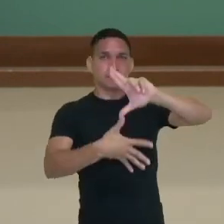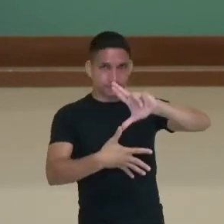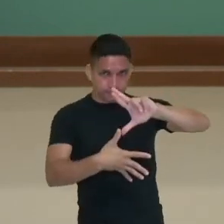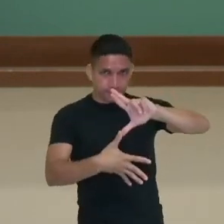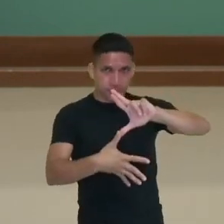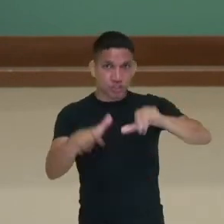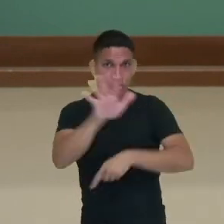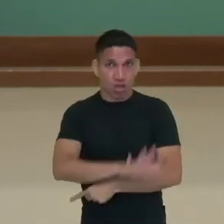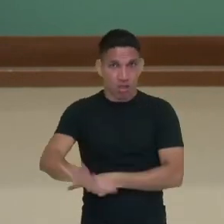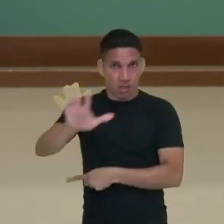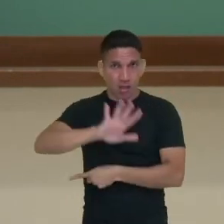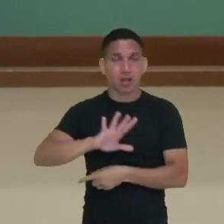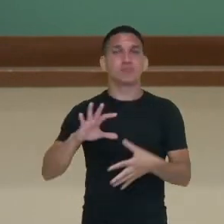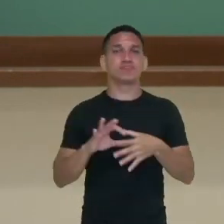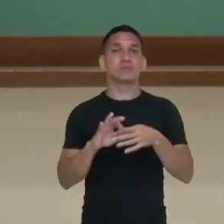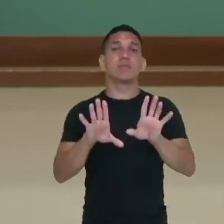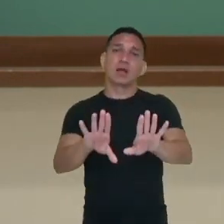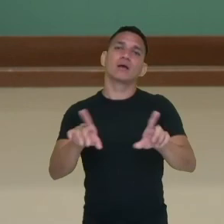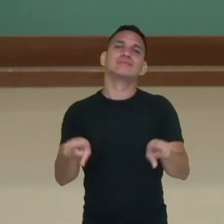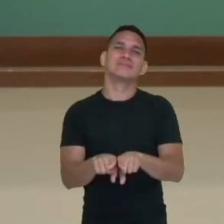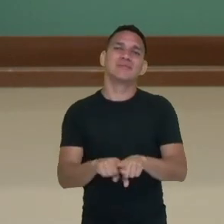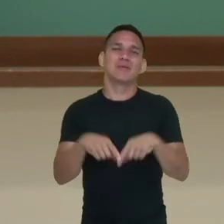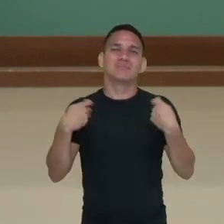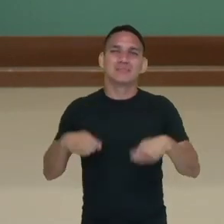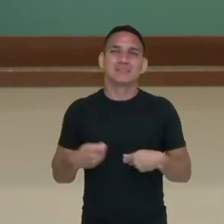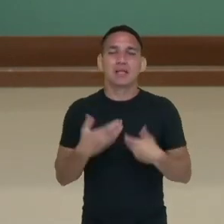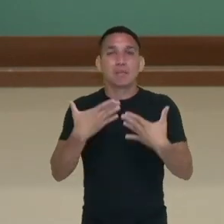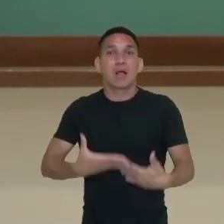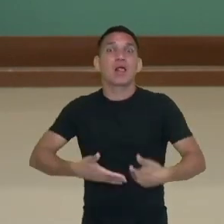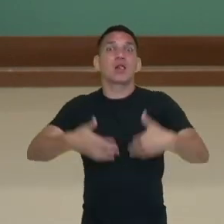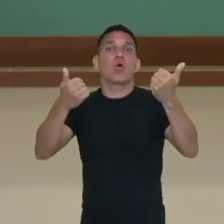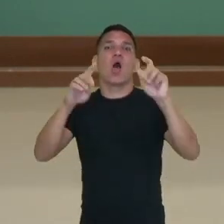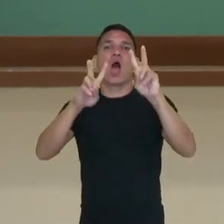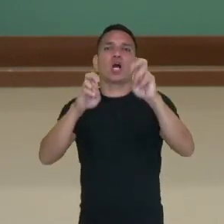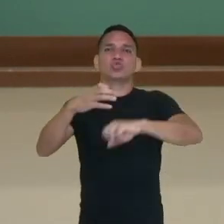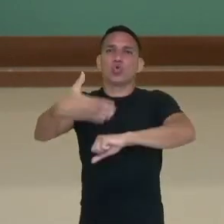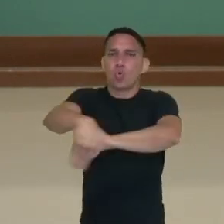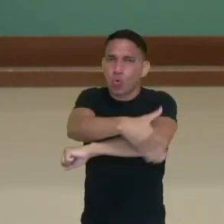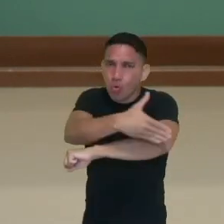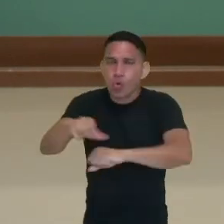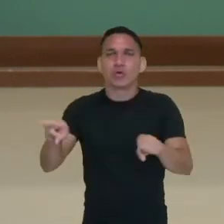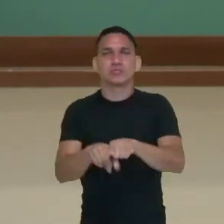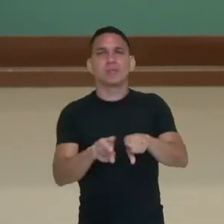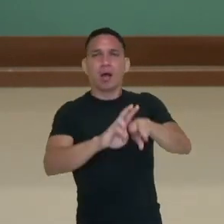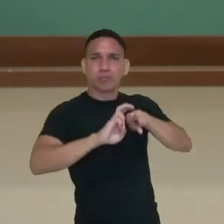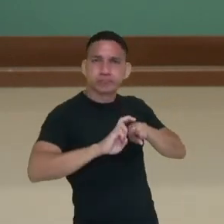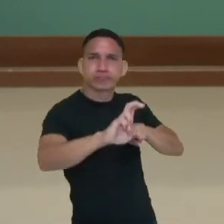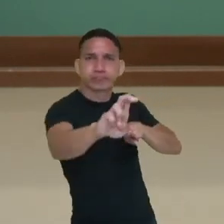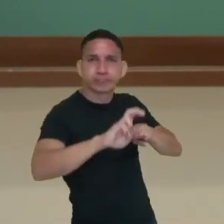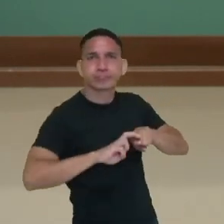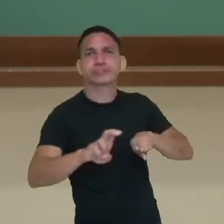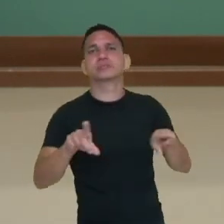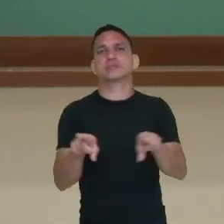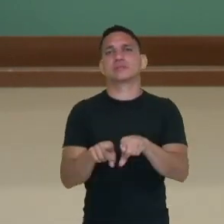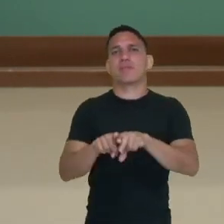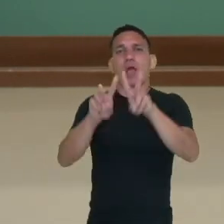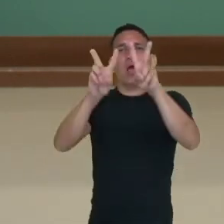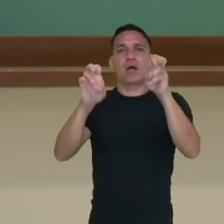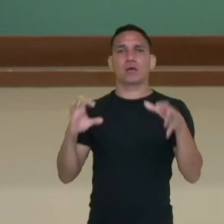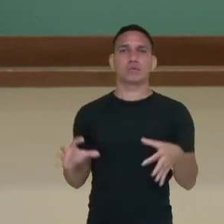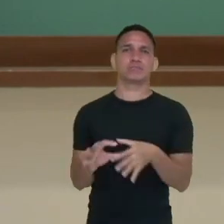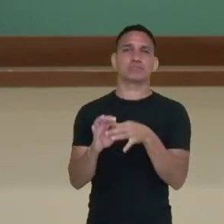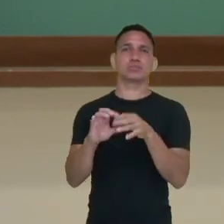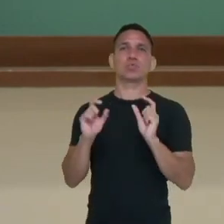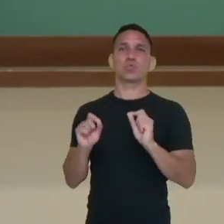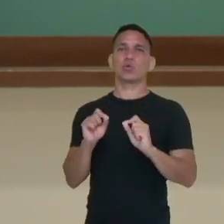geral. Mas ainda precisamos melhorar muito em questão de rodovias, ferrovias. Precisamos melhorar bastante também na questão